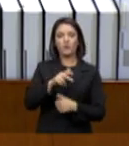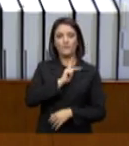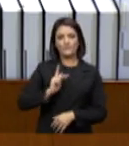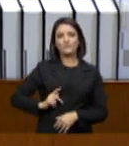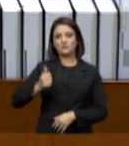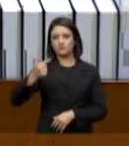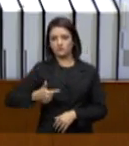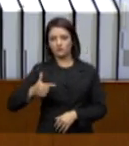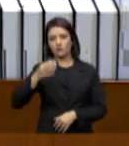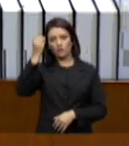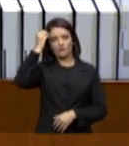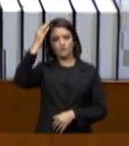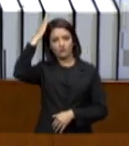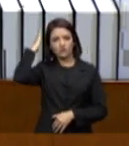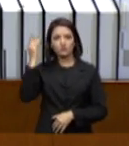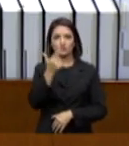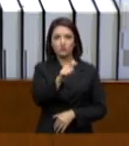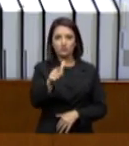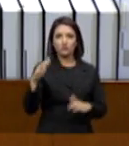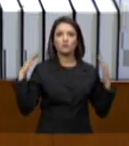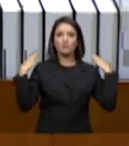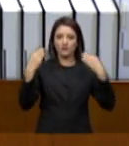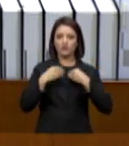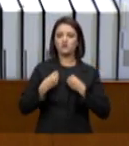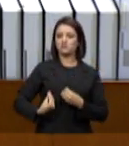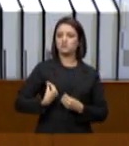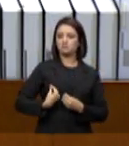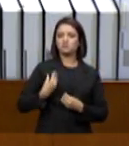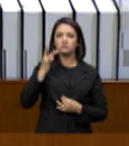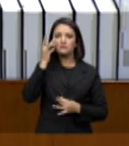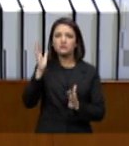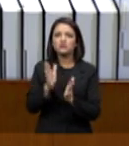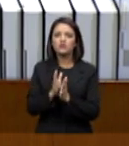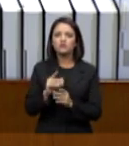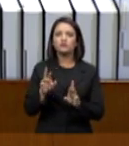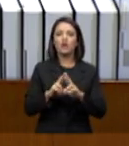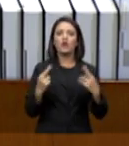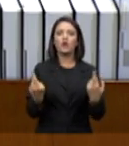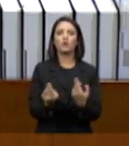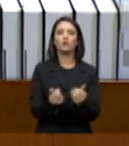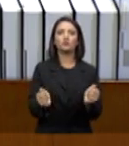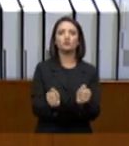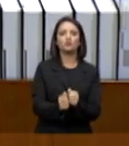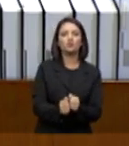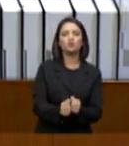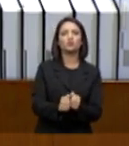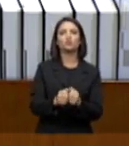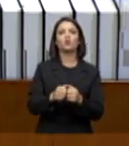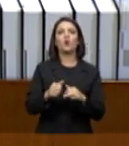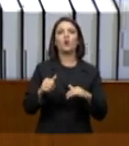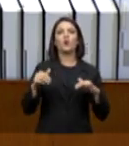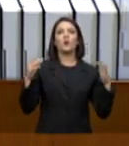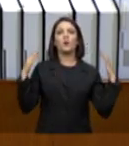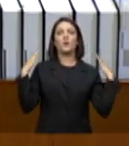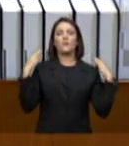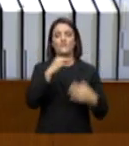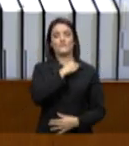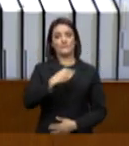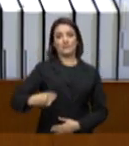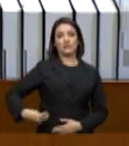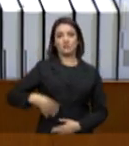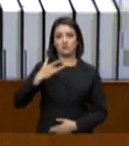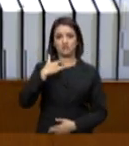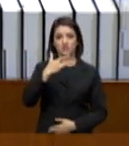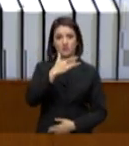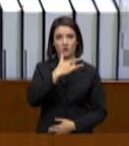os demais ministros dessa casa que se fizeram presente com o ministro da saúde luiz henrique mandetta com presidente da